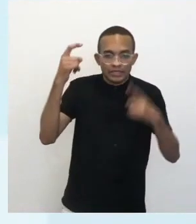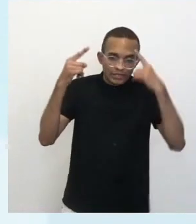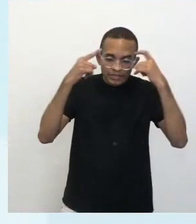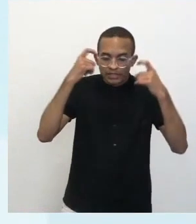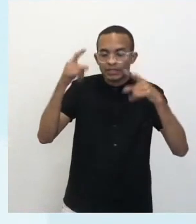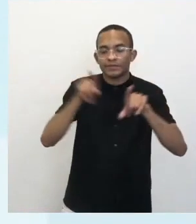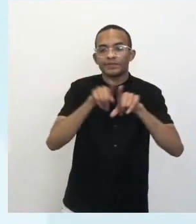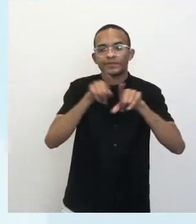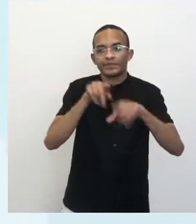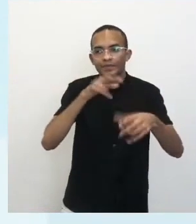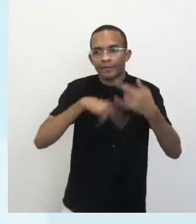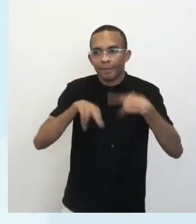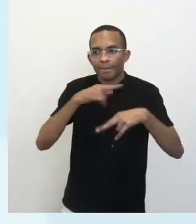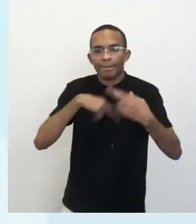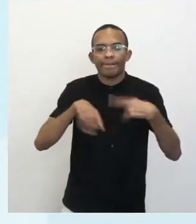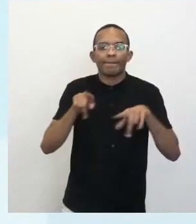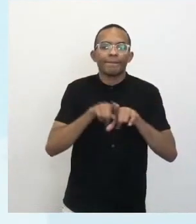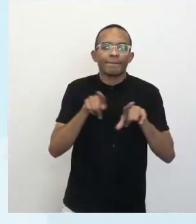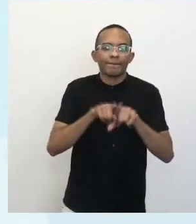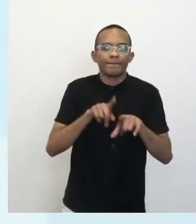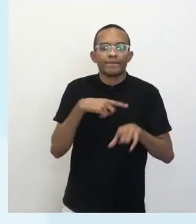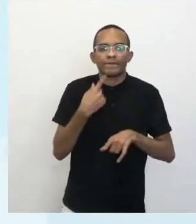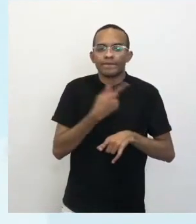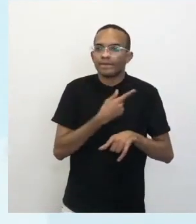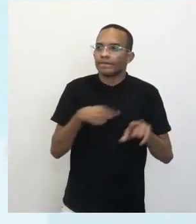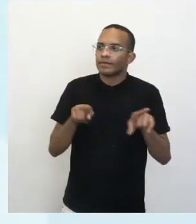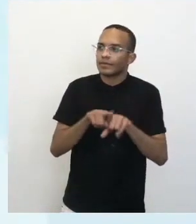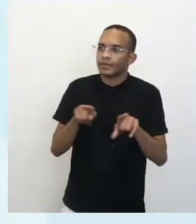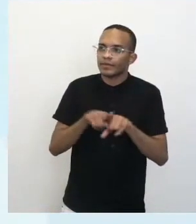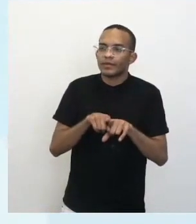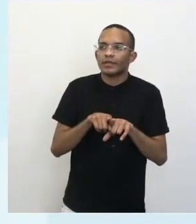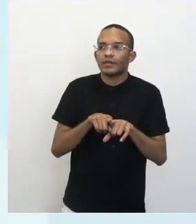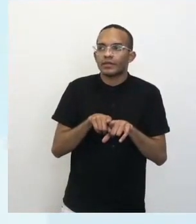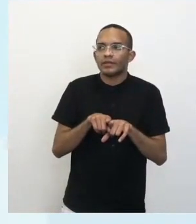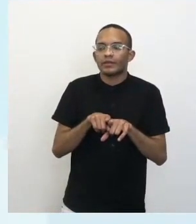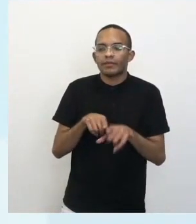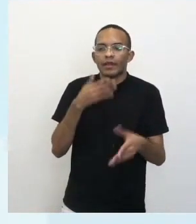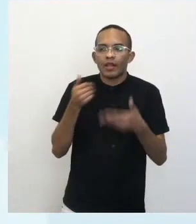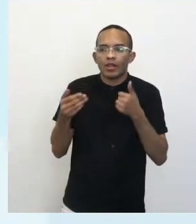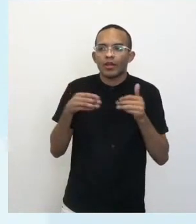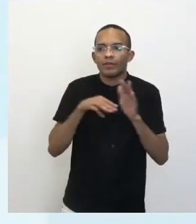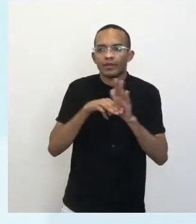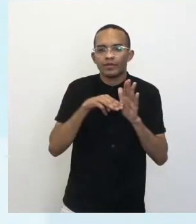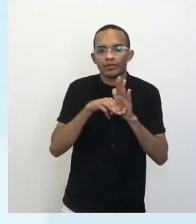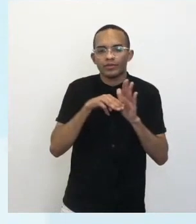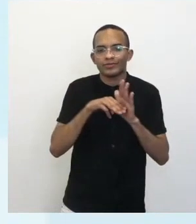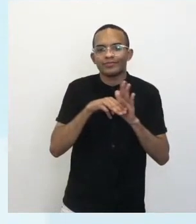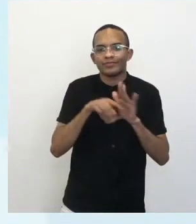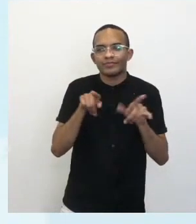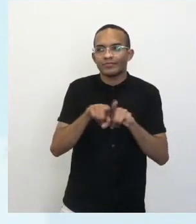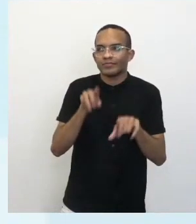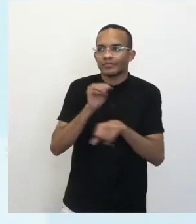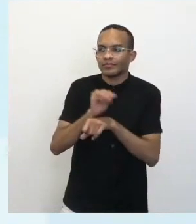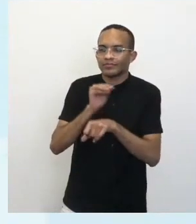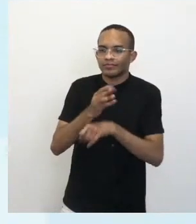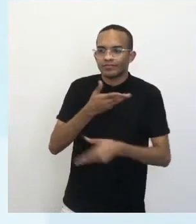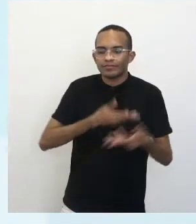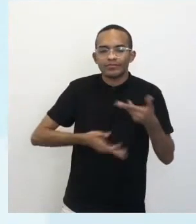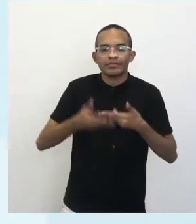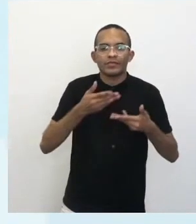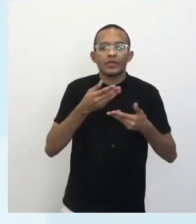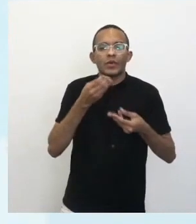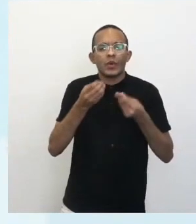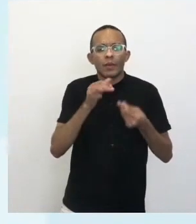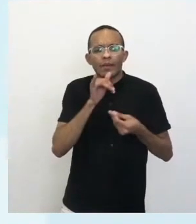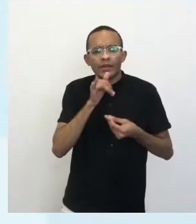né, relacionadas ao tema, a gente também vai ter que encontrar as melhores metodologias de tratar o tema. Ou seja, que